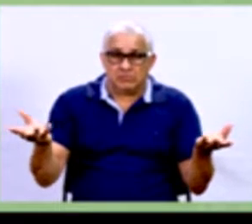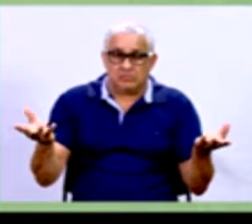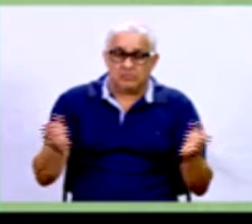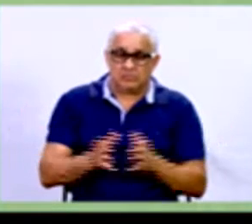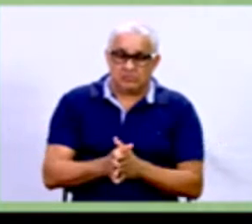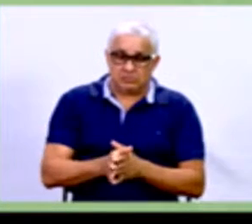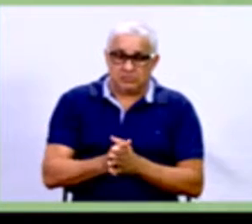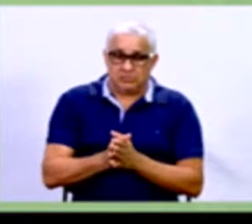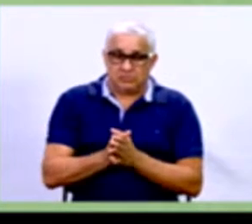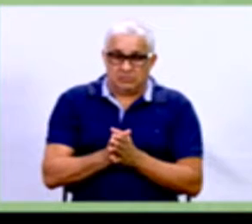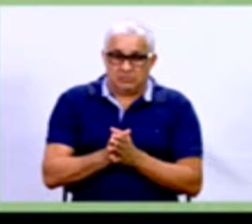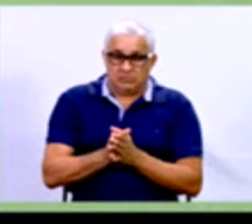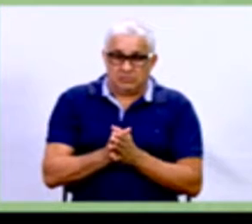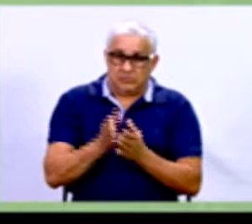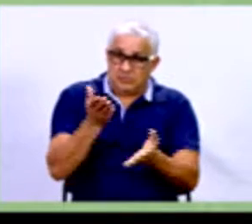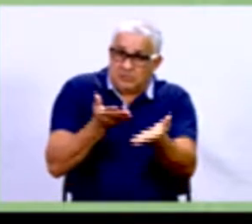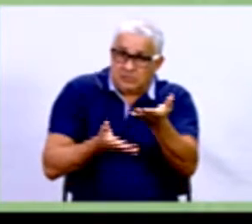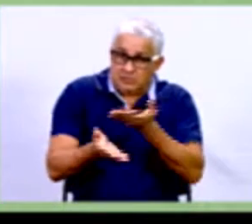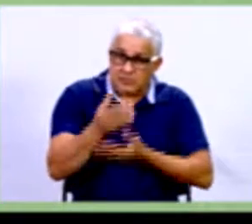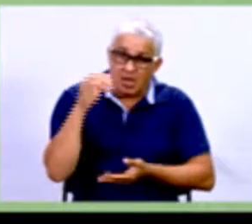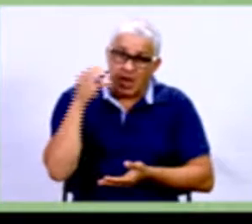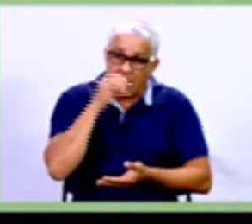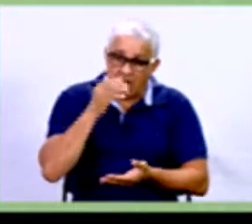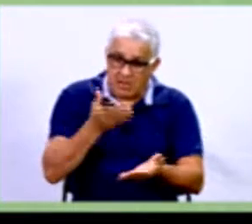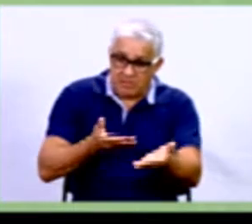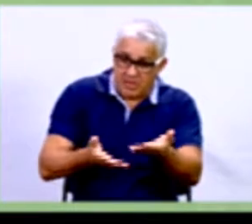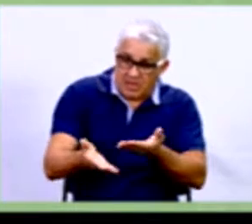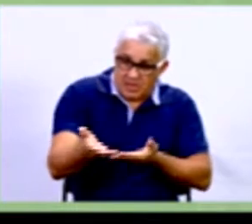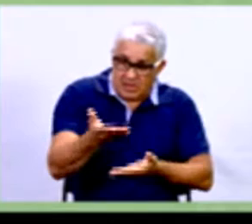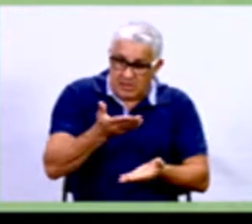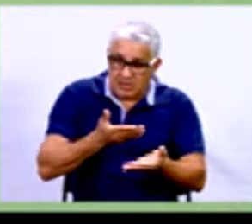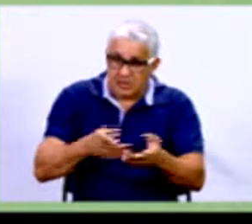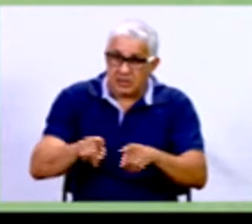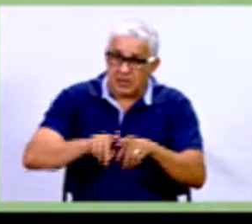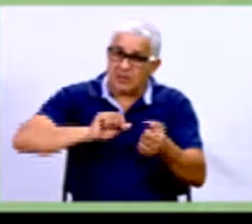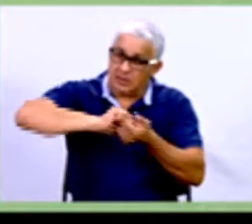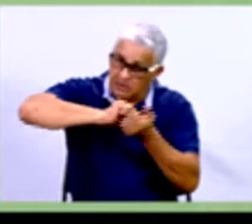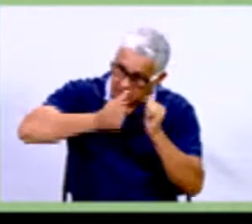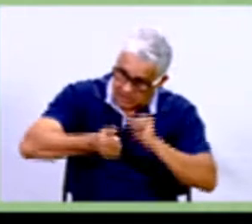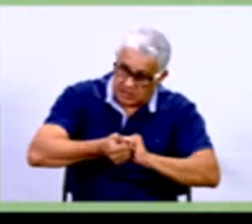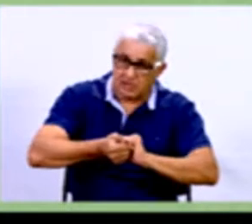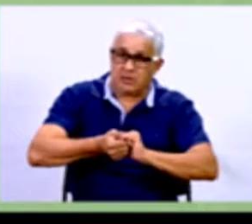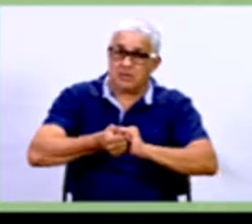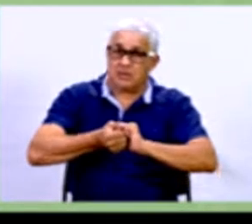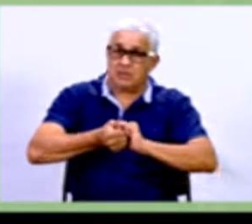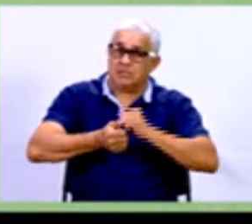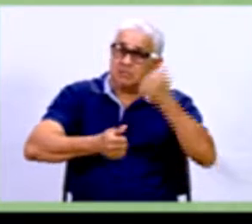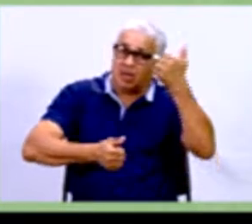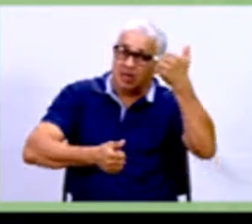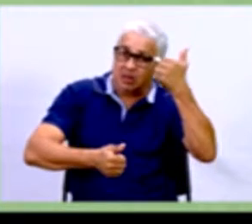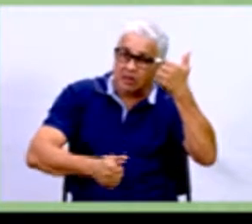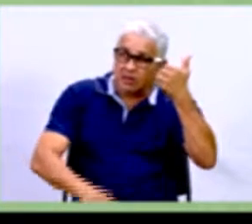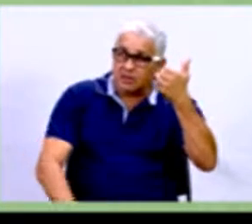Administrar tratamento imediato e apropriado em ordem de prioridade. Como assim? De acordo com o